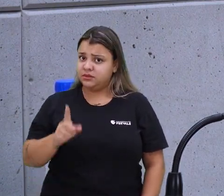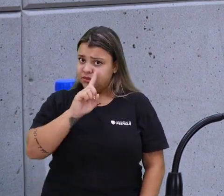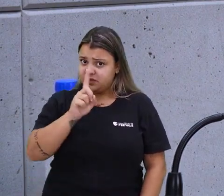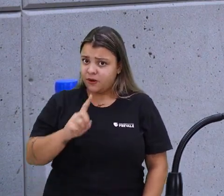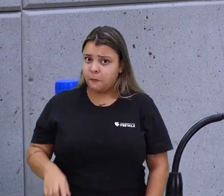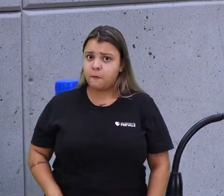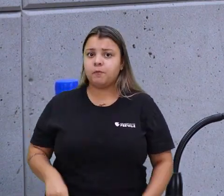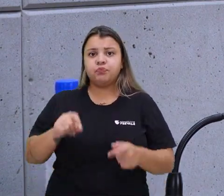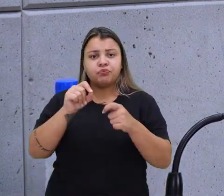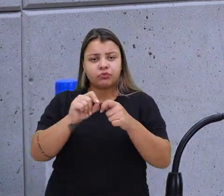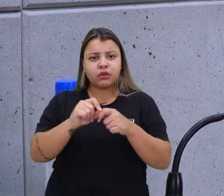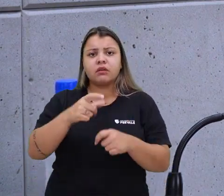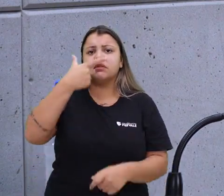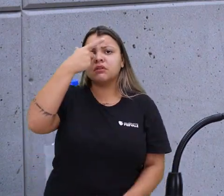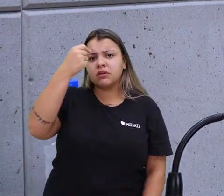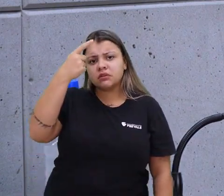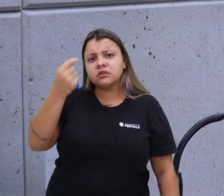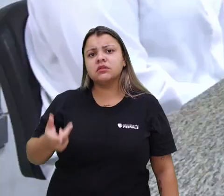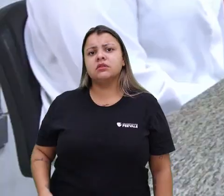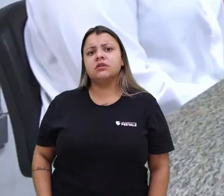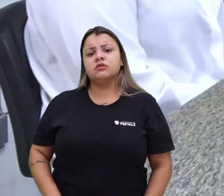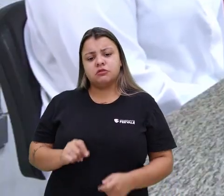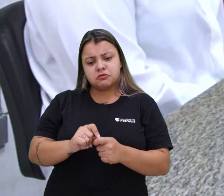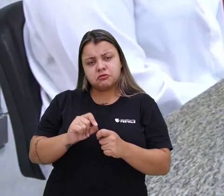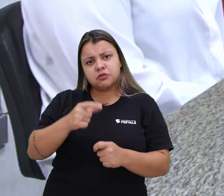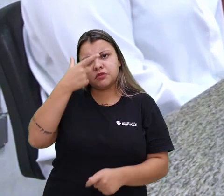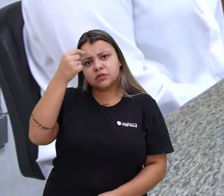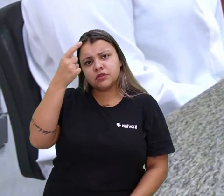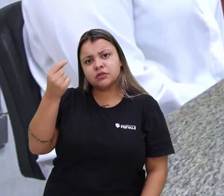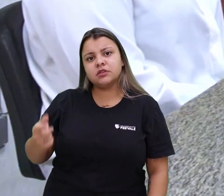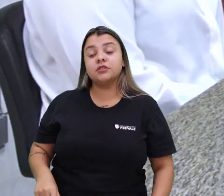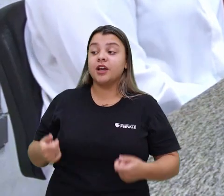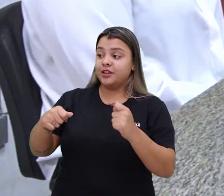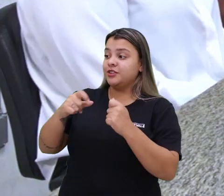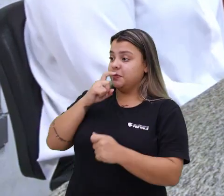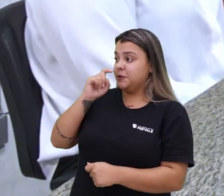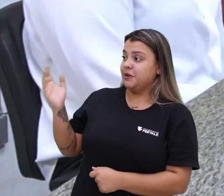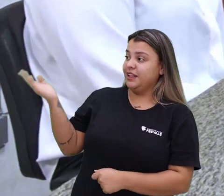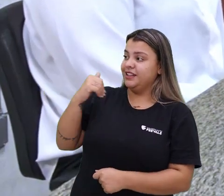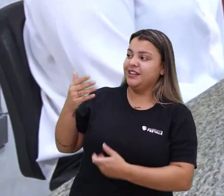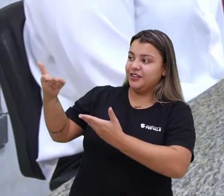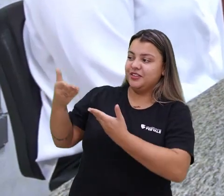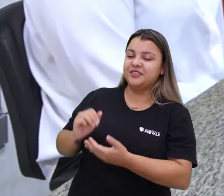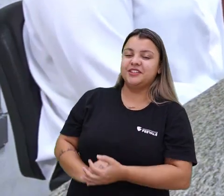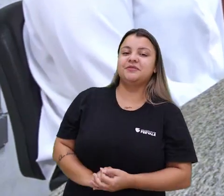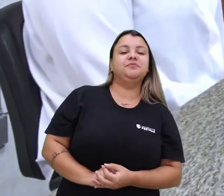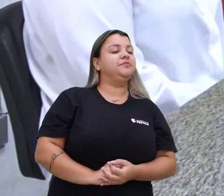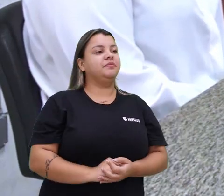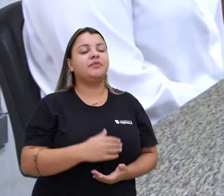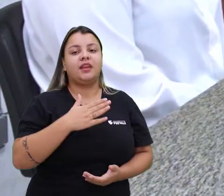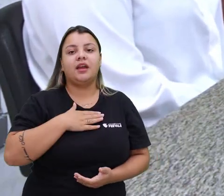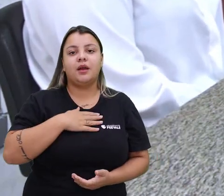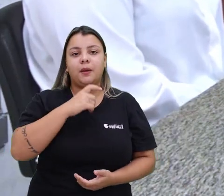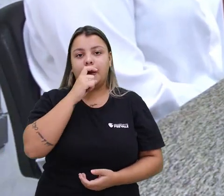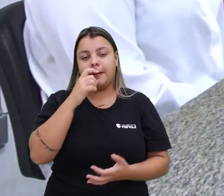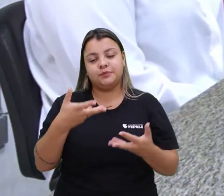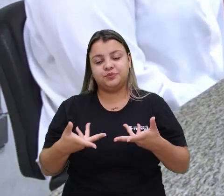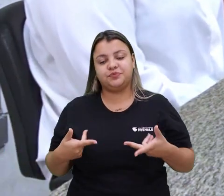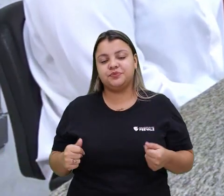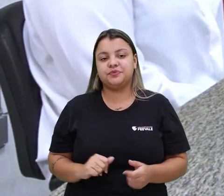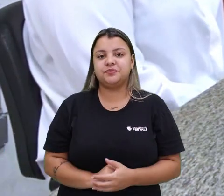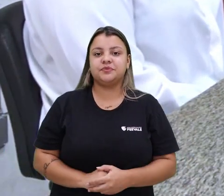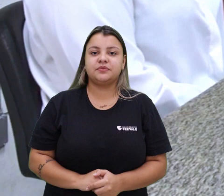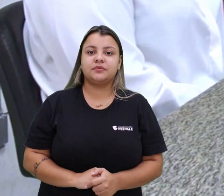vai ter que fazer faculdade sem fazer faculdade pai dela aqui pai del é genial meu pai meu pai é incrível meu pai é